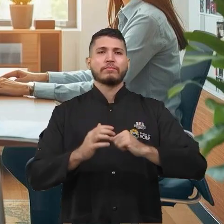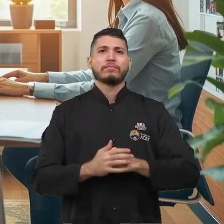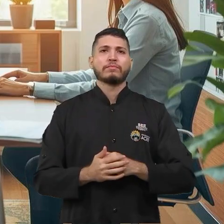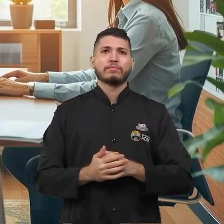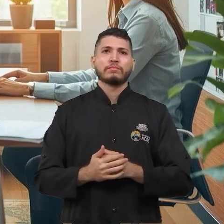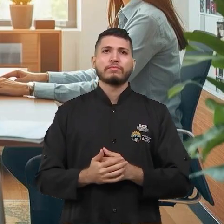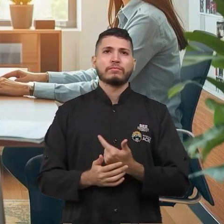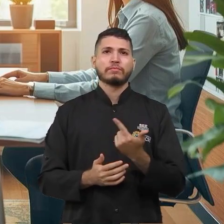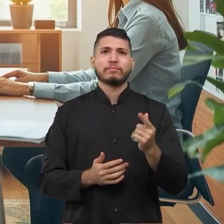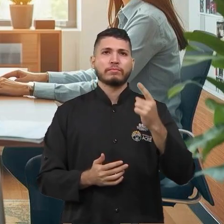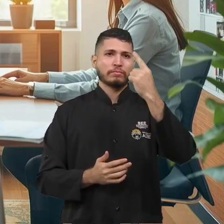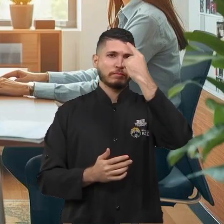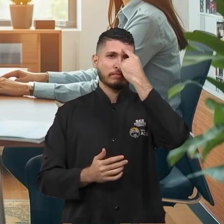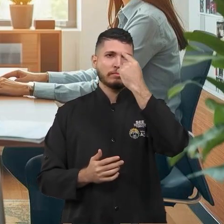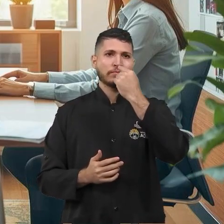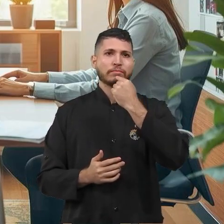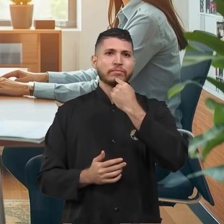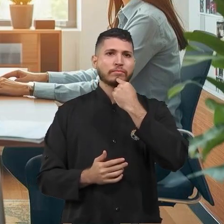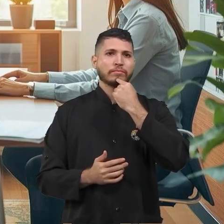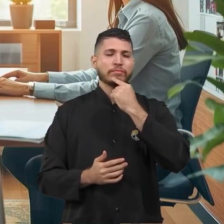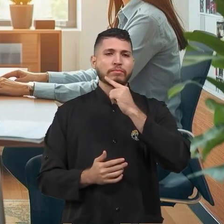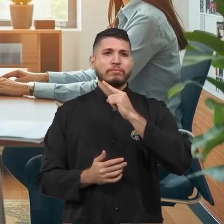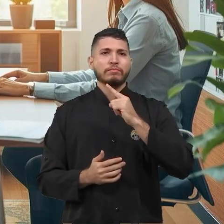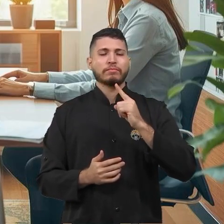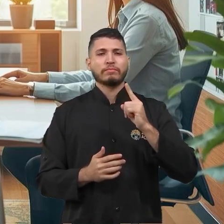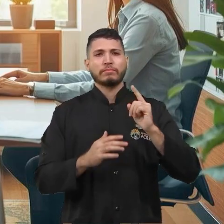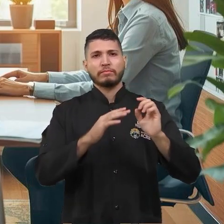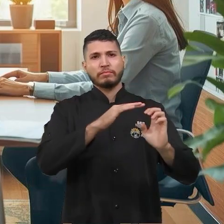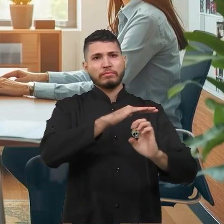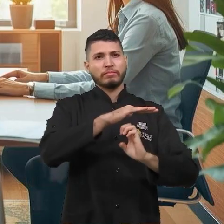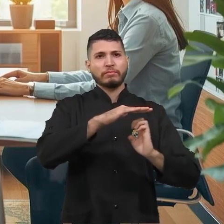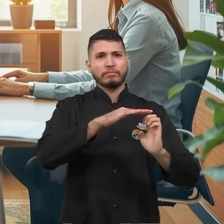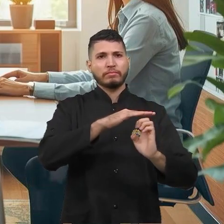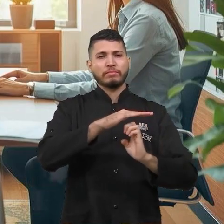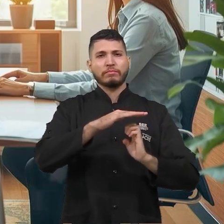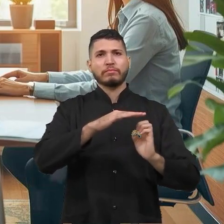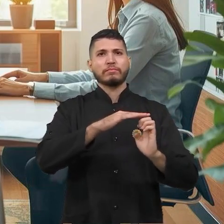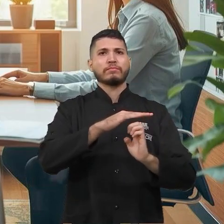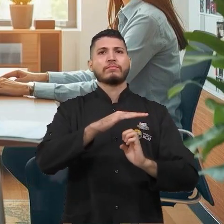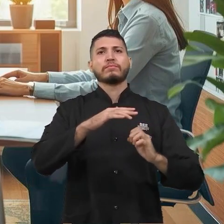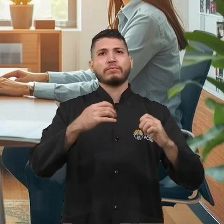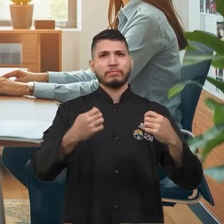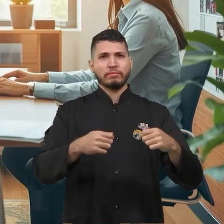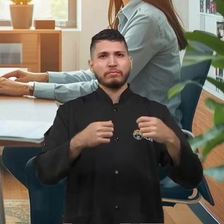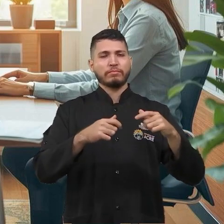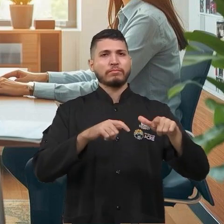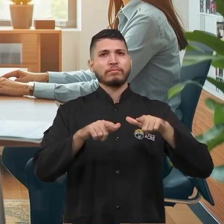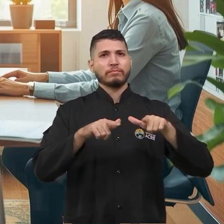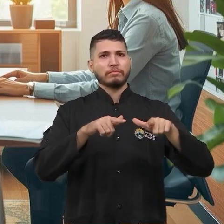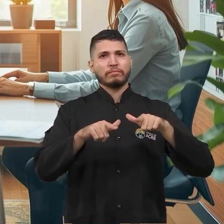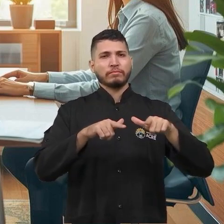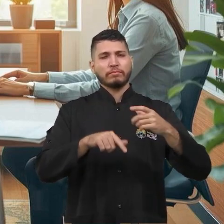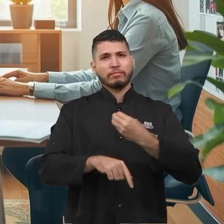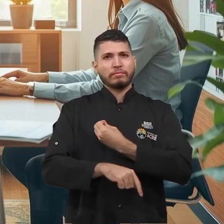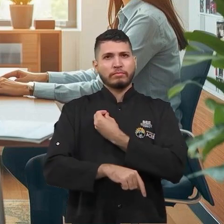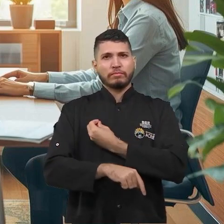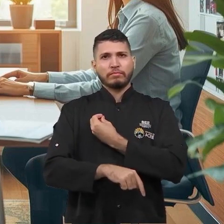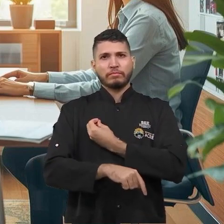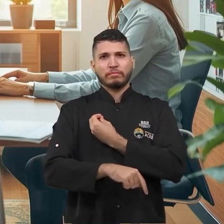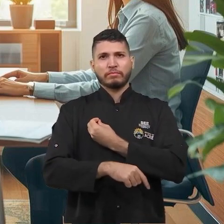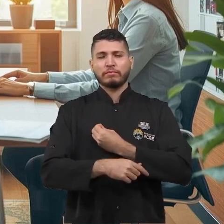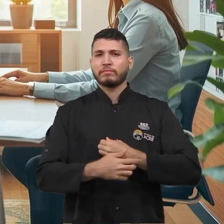está funcionando normalmente e ela sim vai ser requisitada a estar na empresa de forma